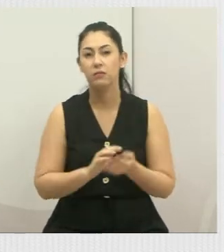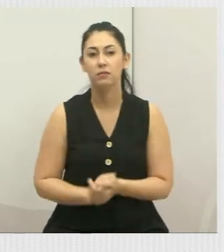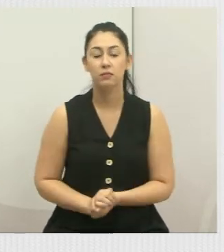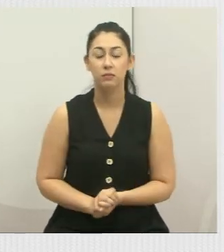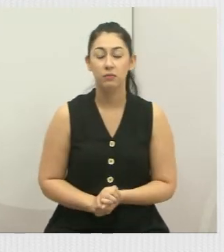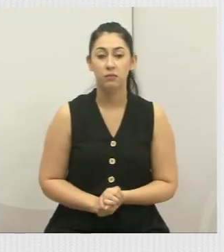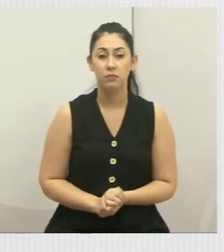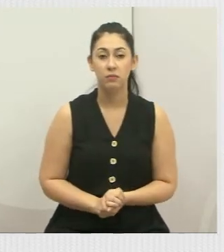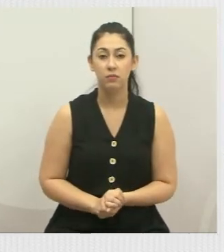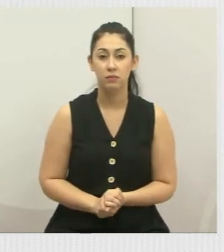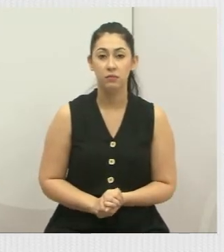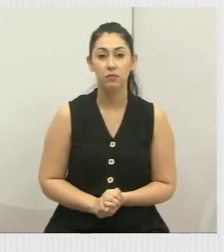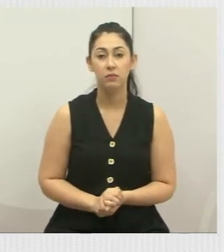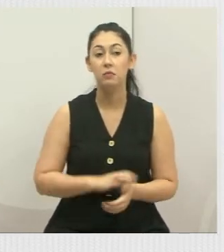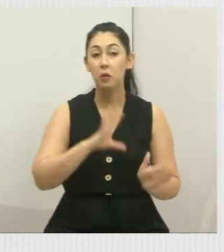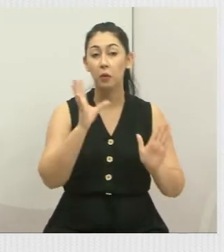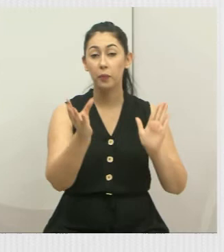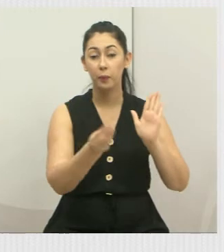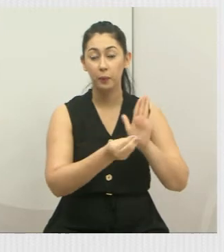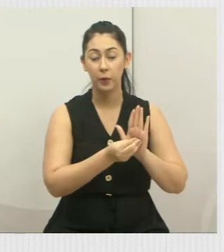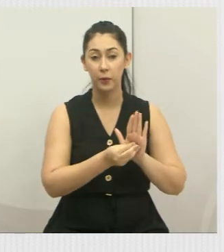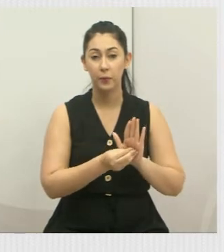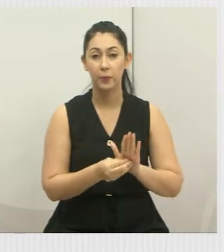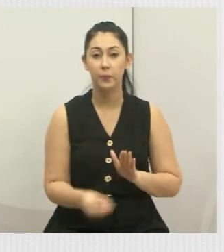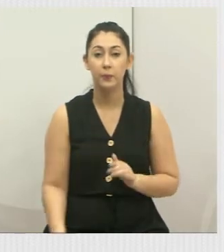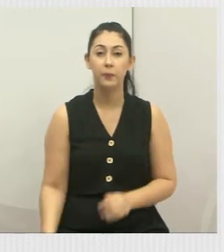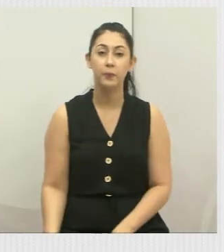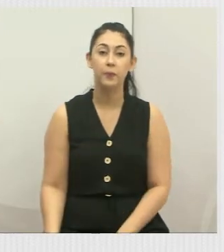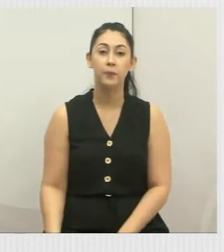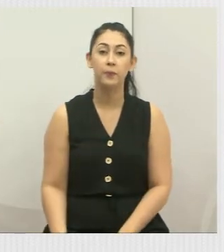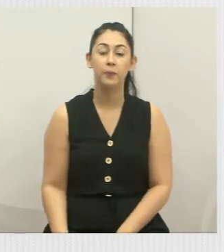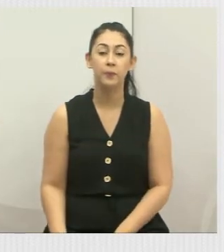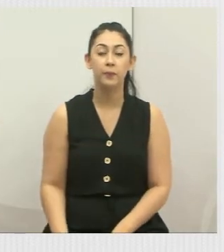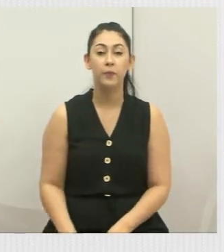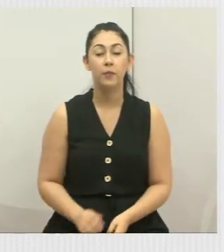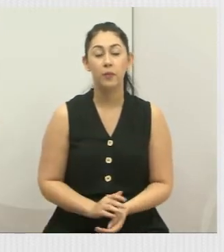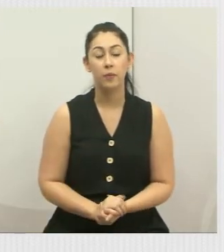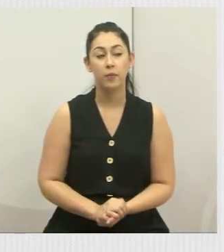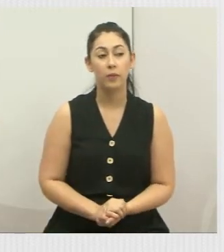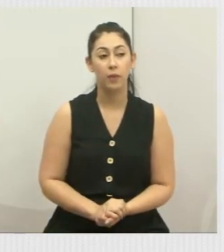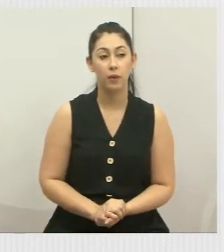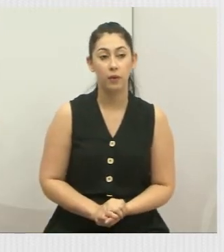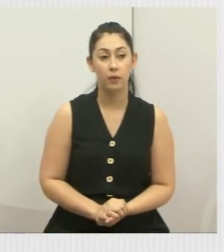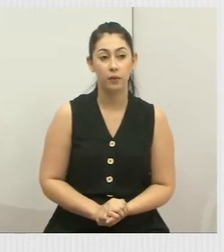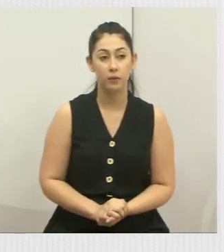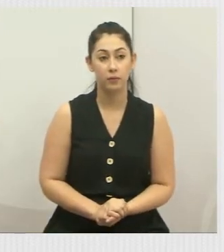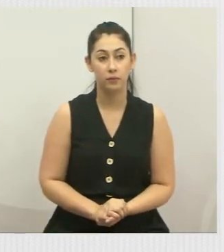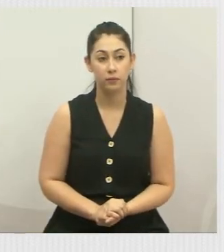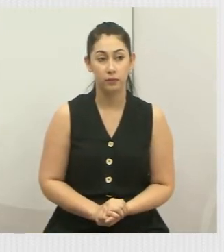a entidade que você está representando. Bom,